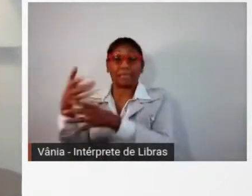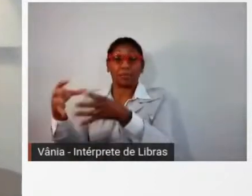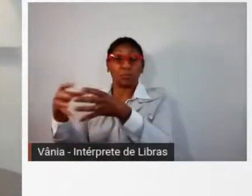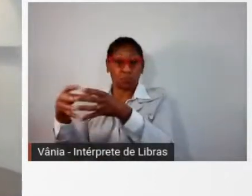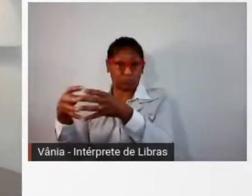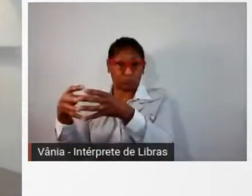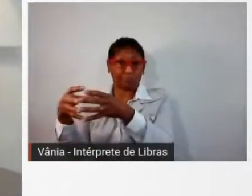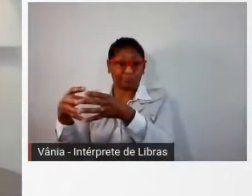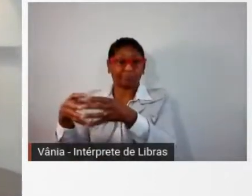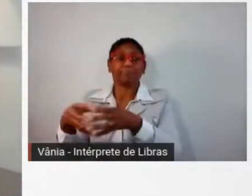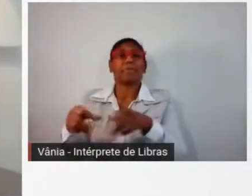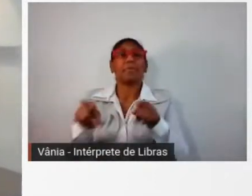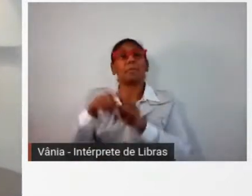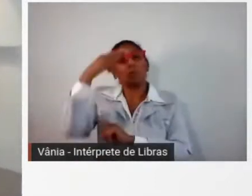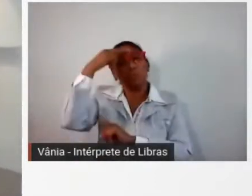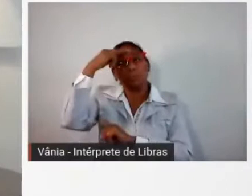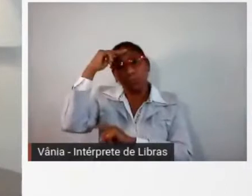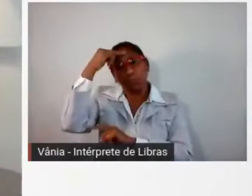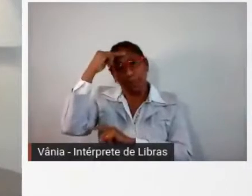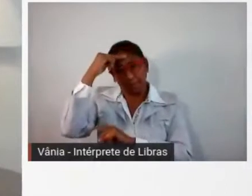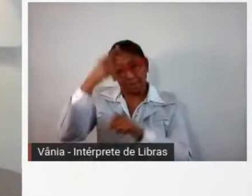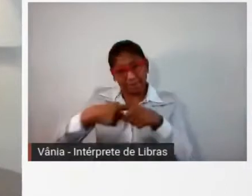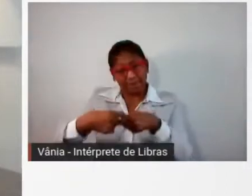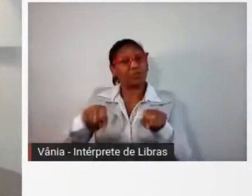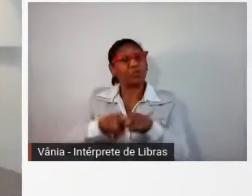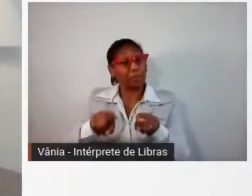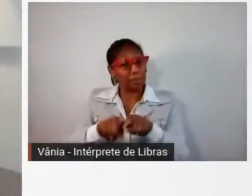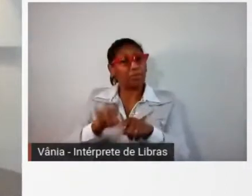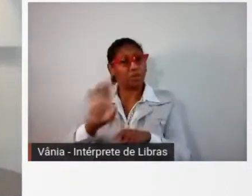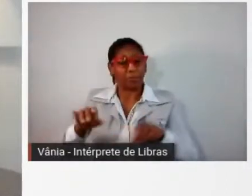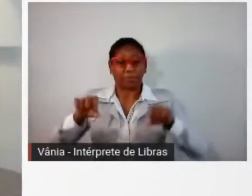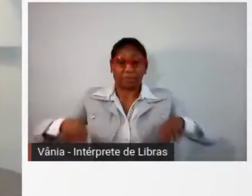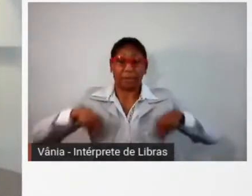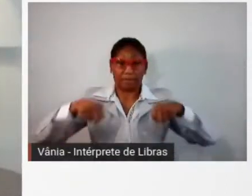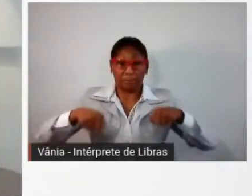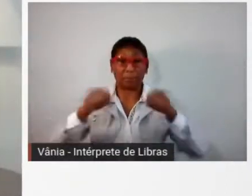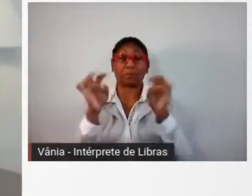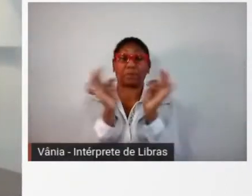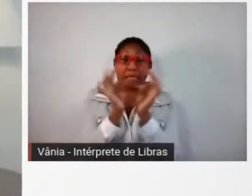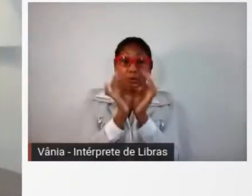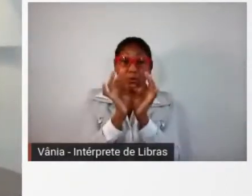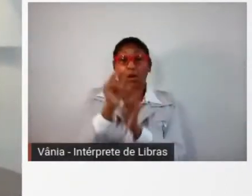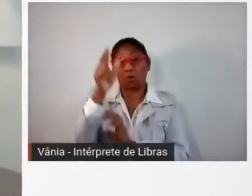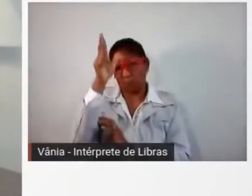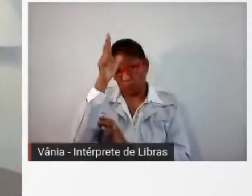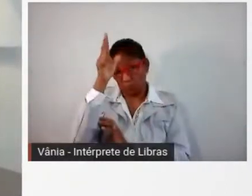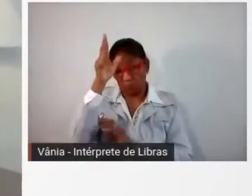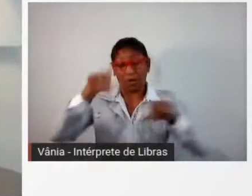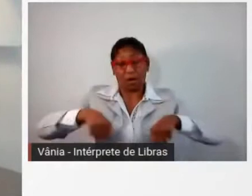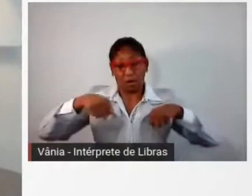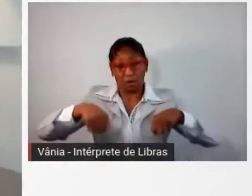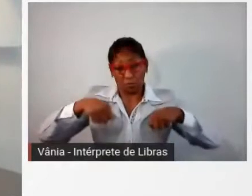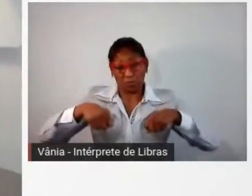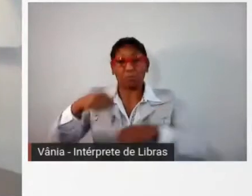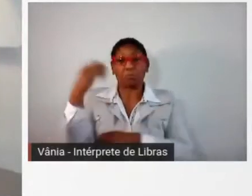uma, que é a região de Uruguaiana. Já estão homologados Capão da Canoa, Taquara, Novo Hamburgo, Canoas,